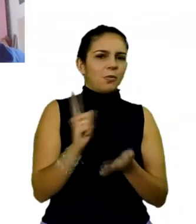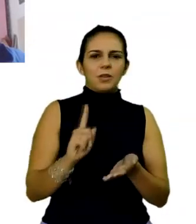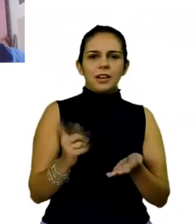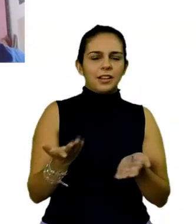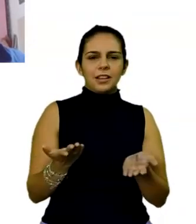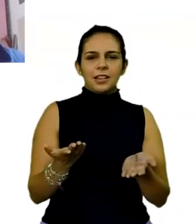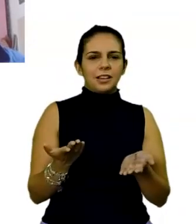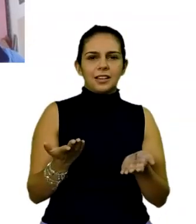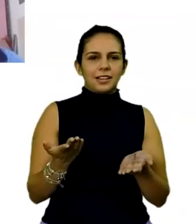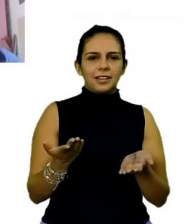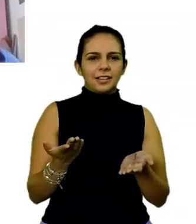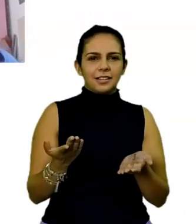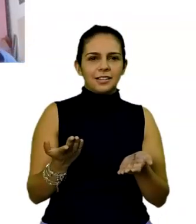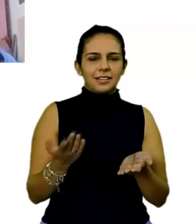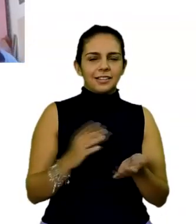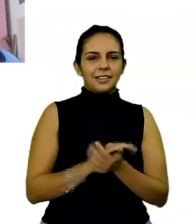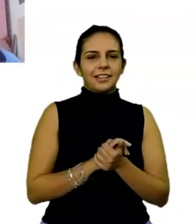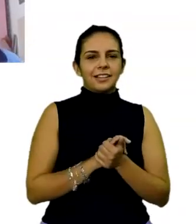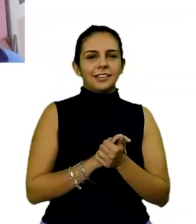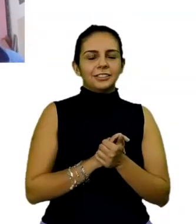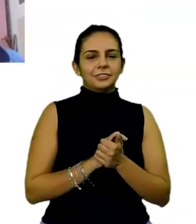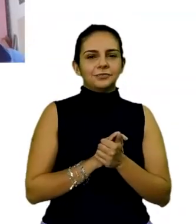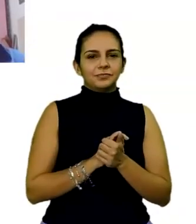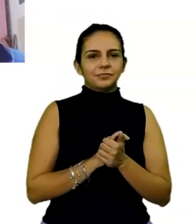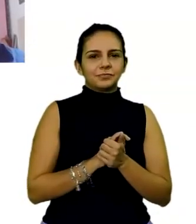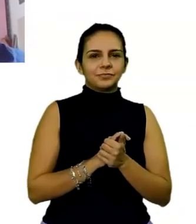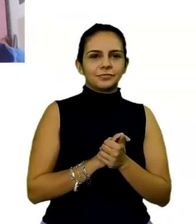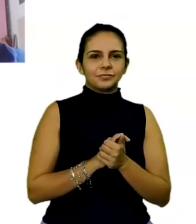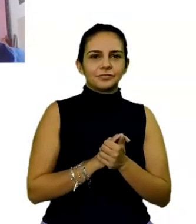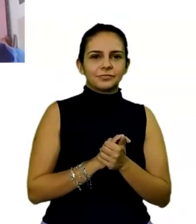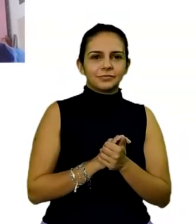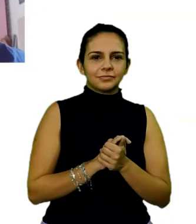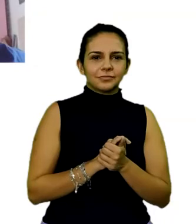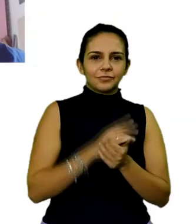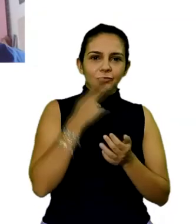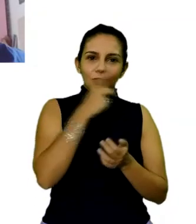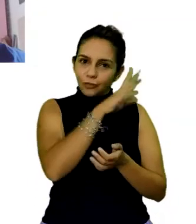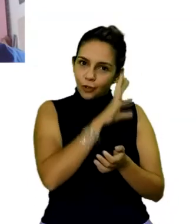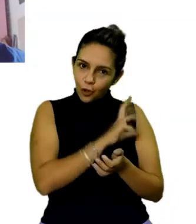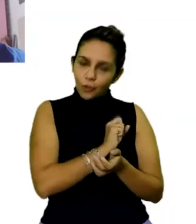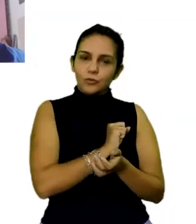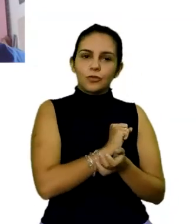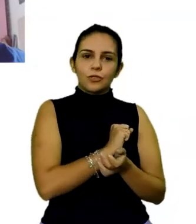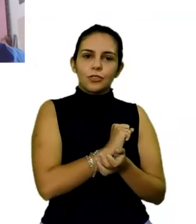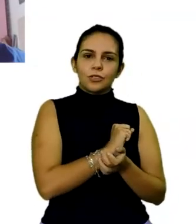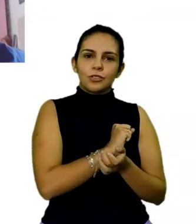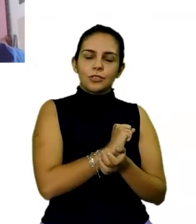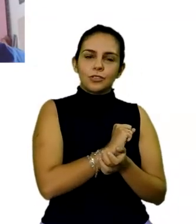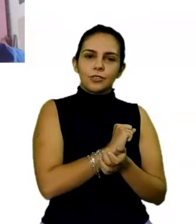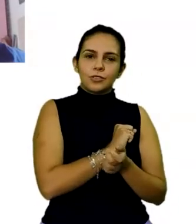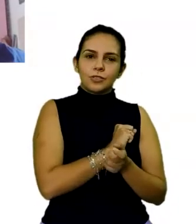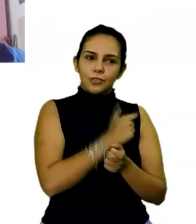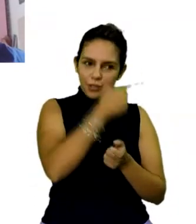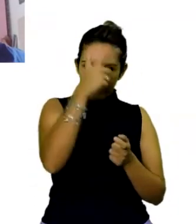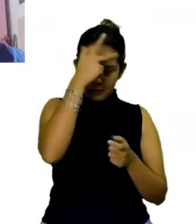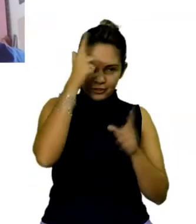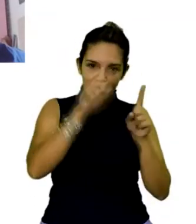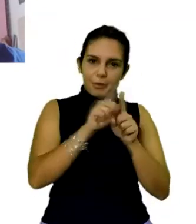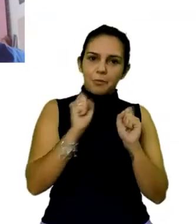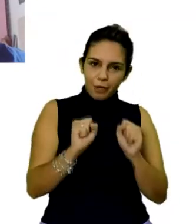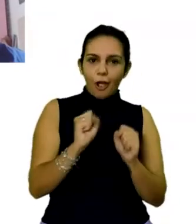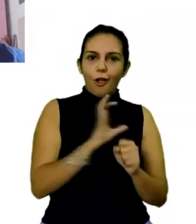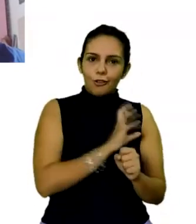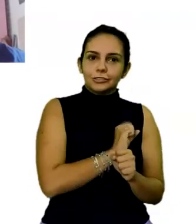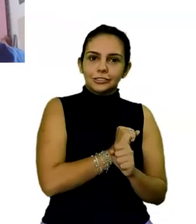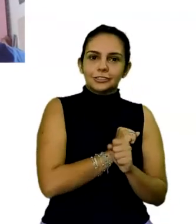comprar isso, não compra isso. E a gente falava, mas se você gostou tanto, o dinamarquês pode